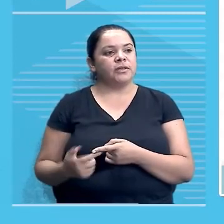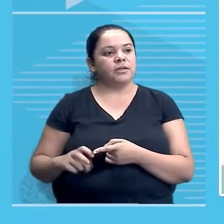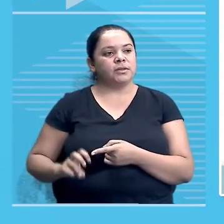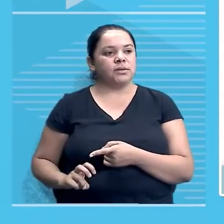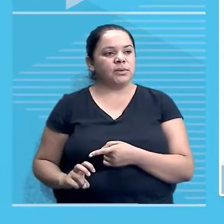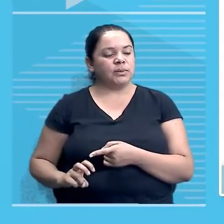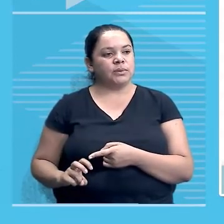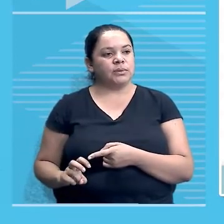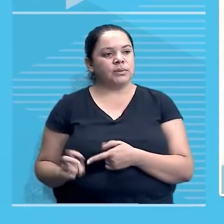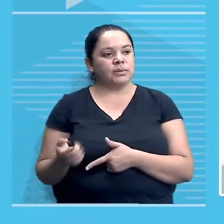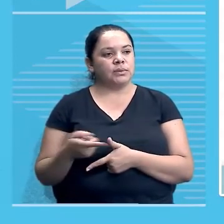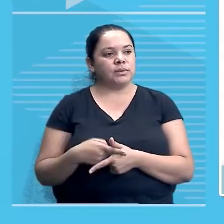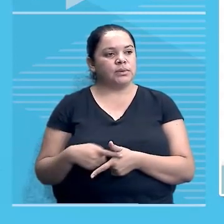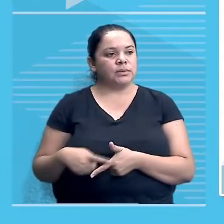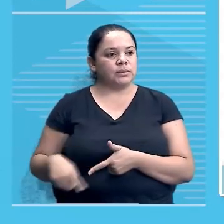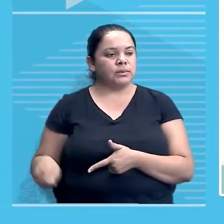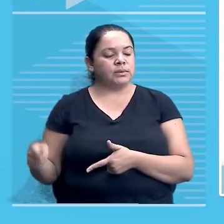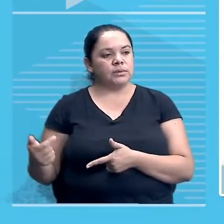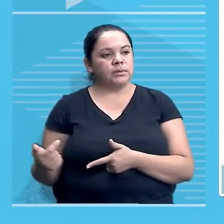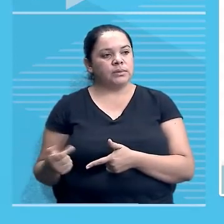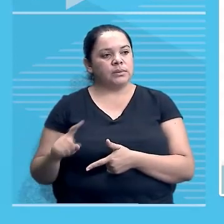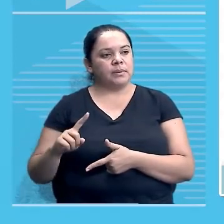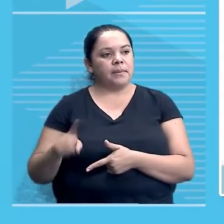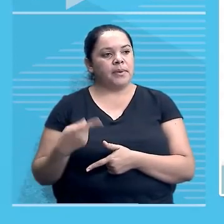O 25 vai passar dividindo o 1.000.